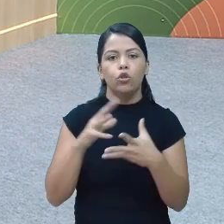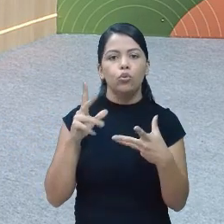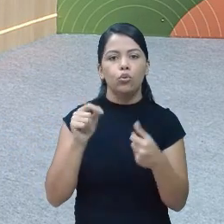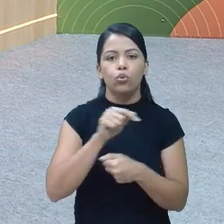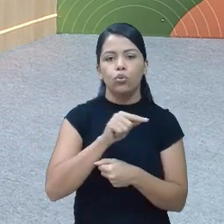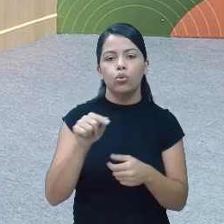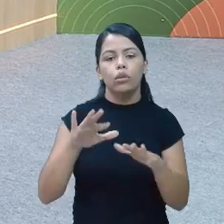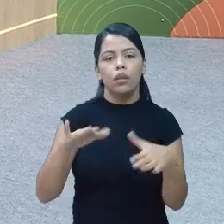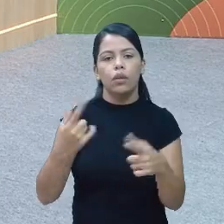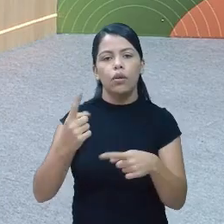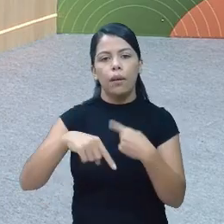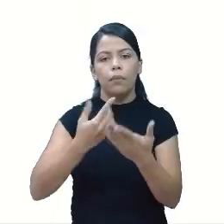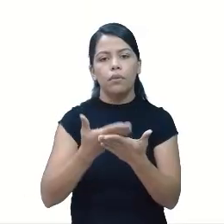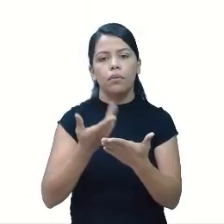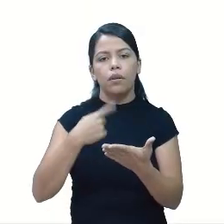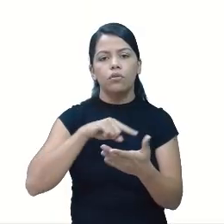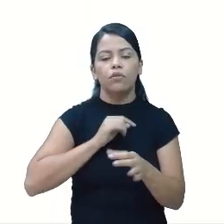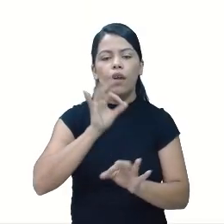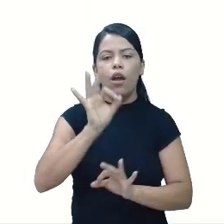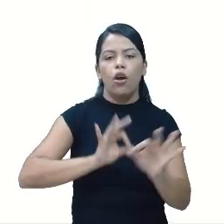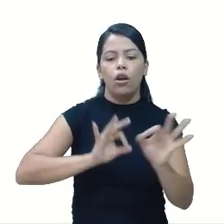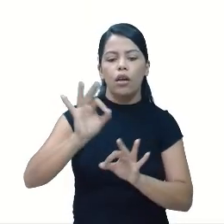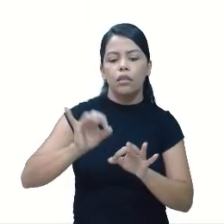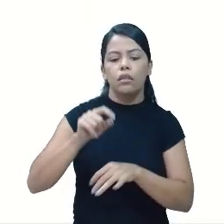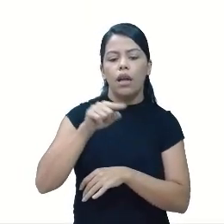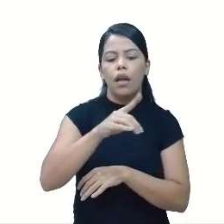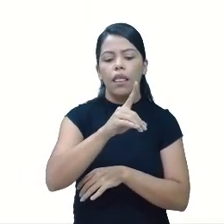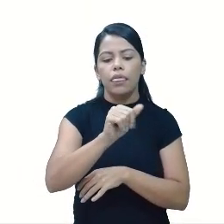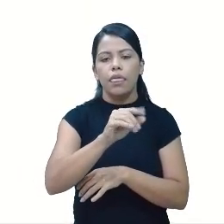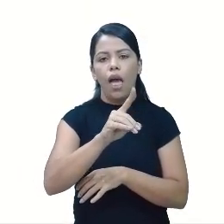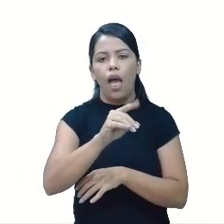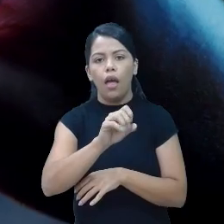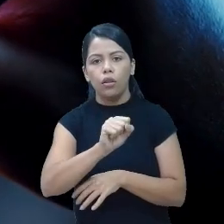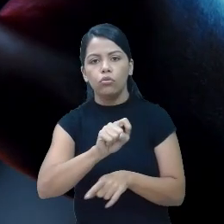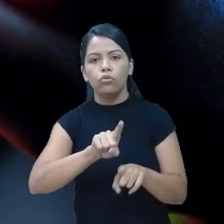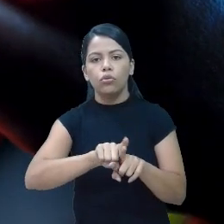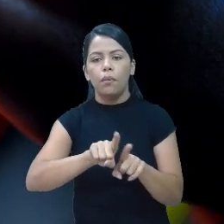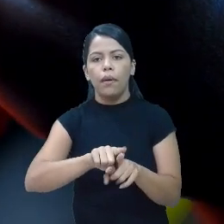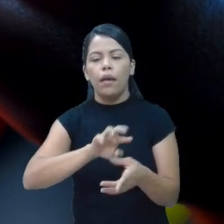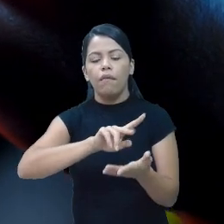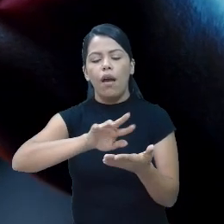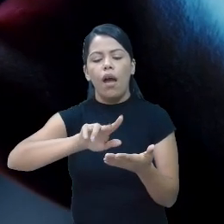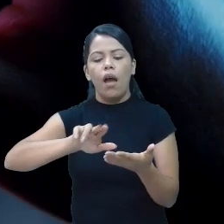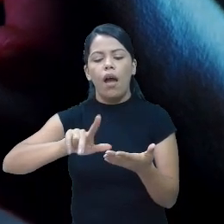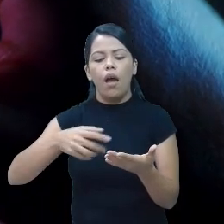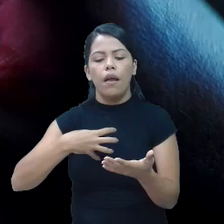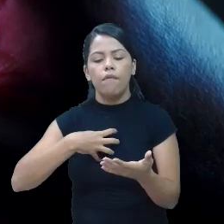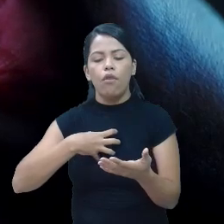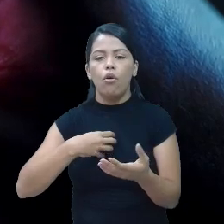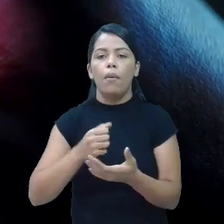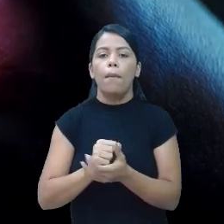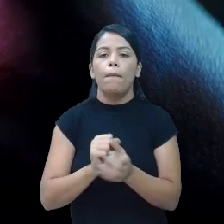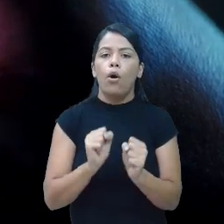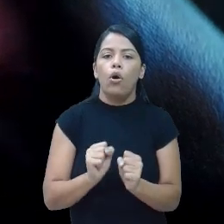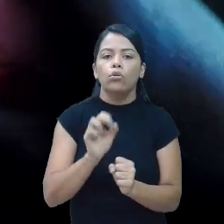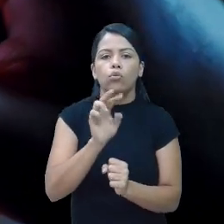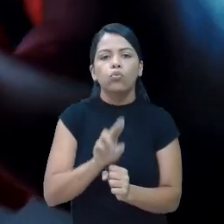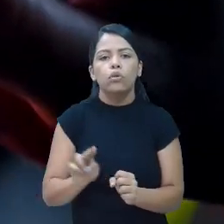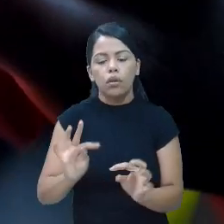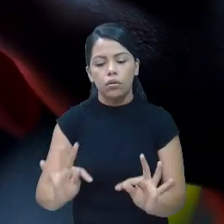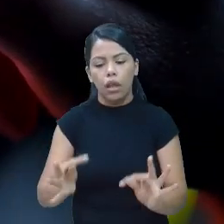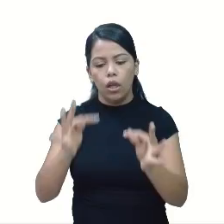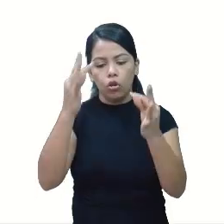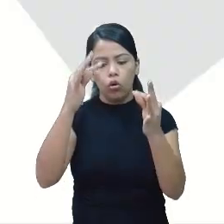vai organizar esses dados e essas informações de diversas formas, tá certo? Seja utilizando